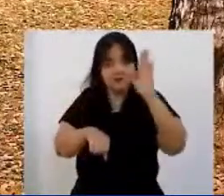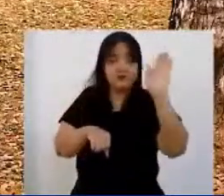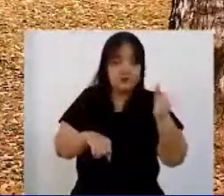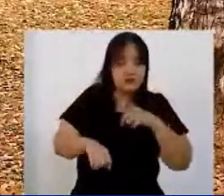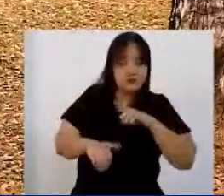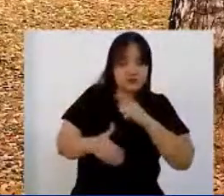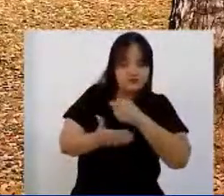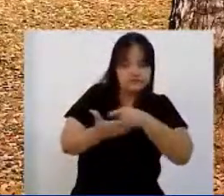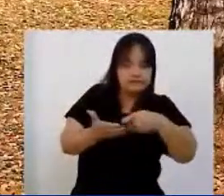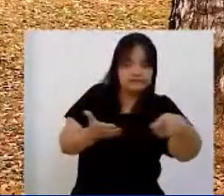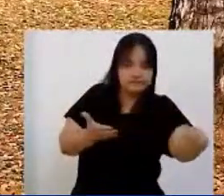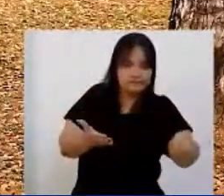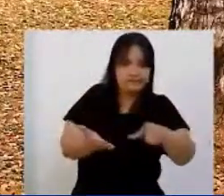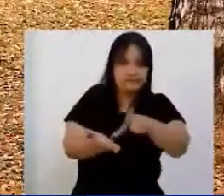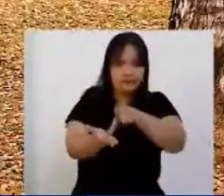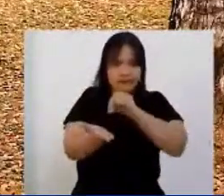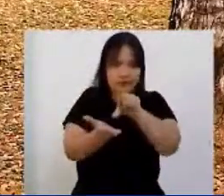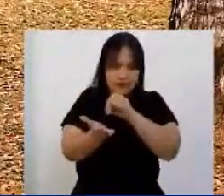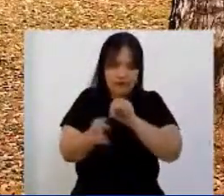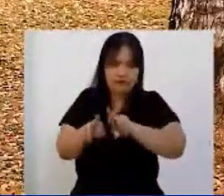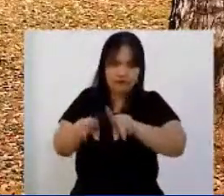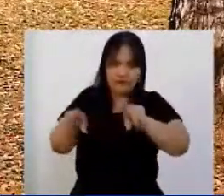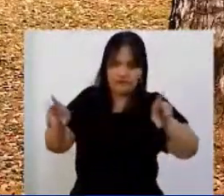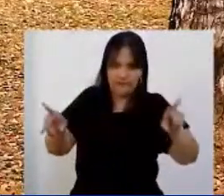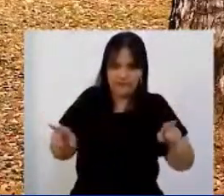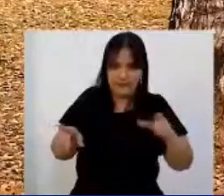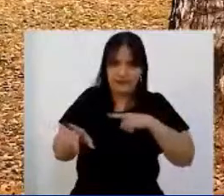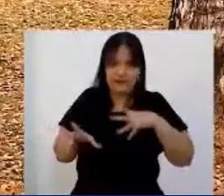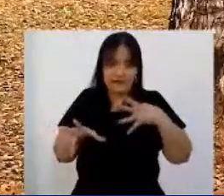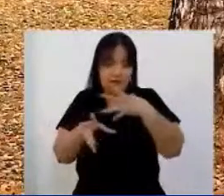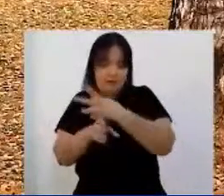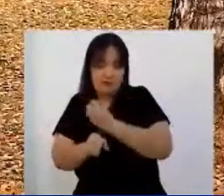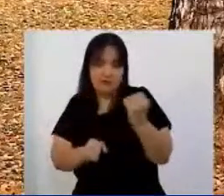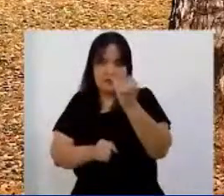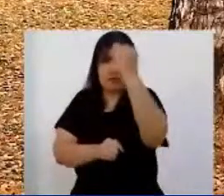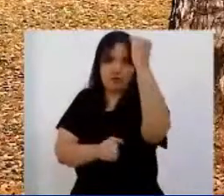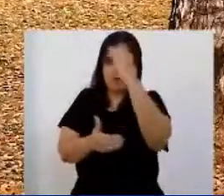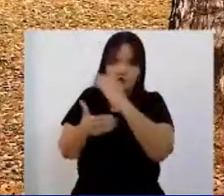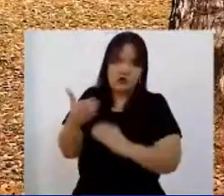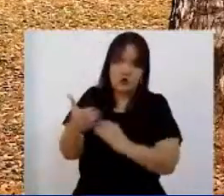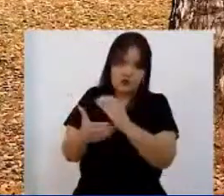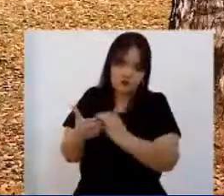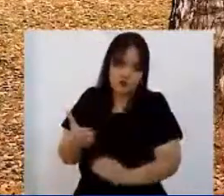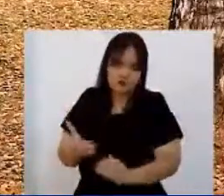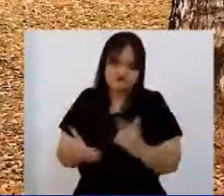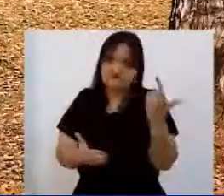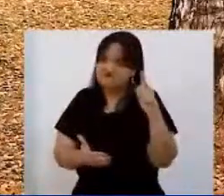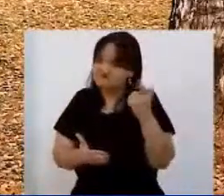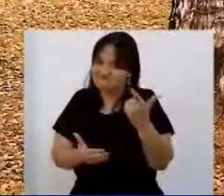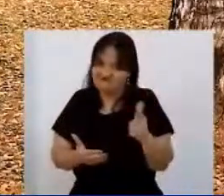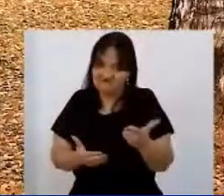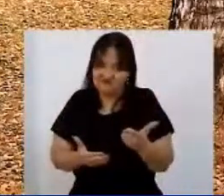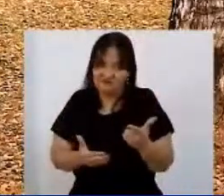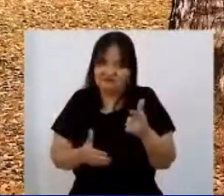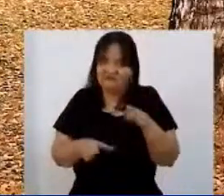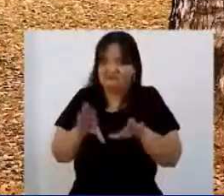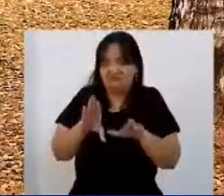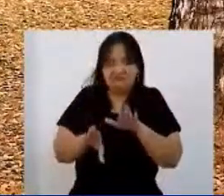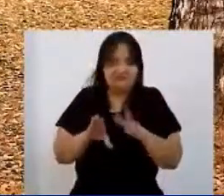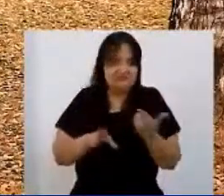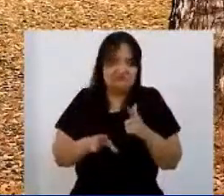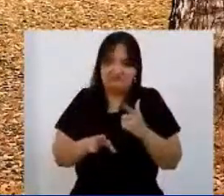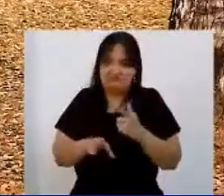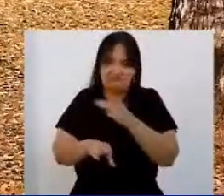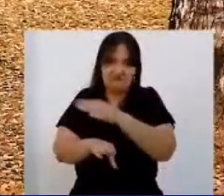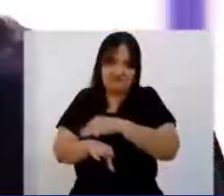tinha publicações. Isso teve uma pontuação muito importante na análise do meu currículo. Se eu não tivesse nenhuma publicação,